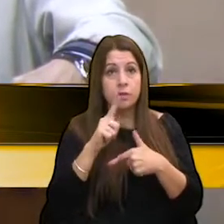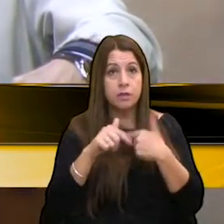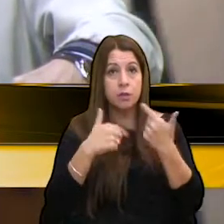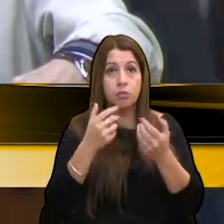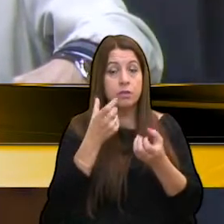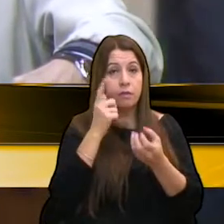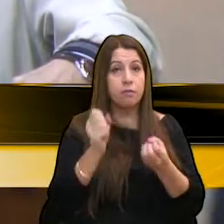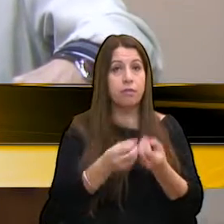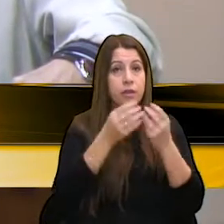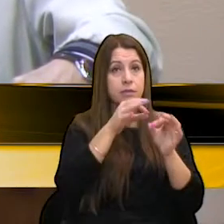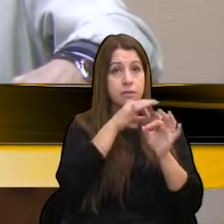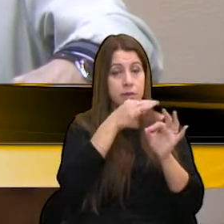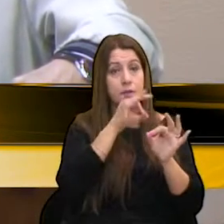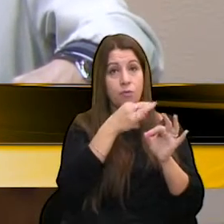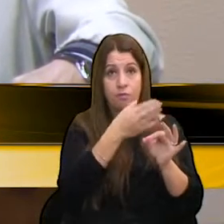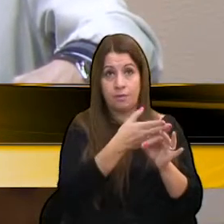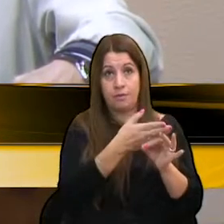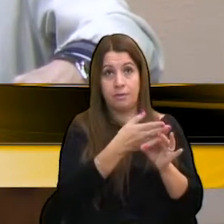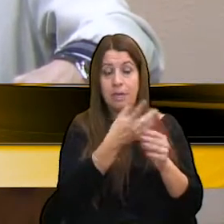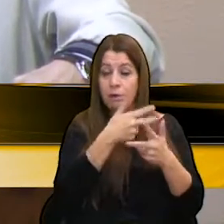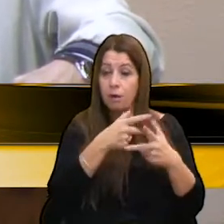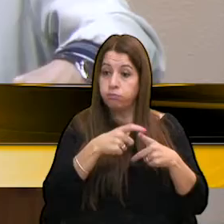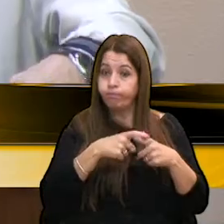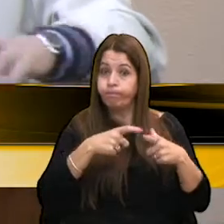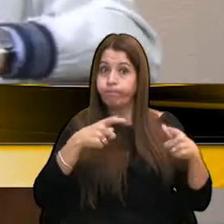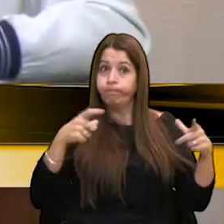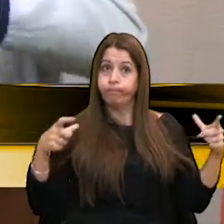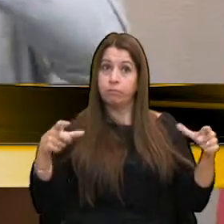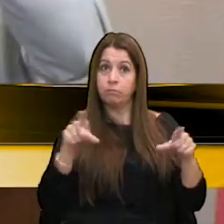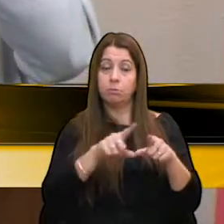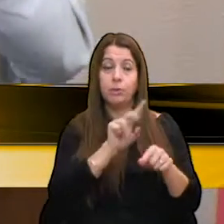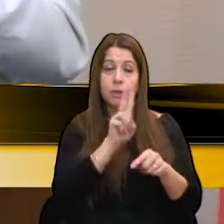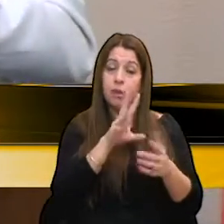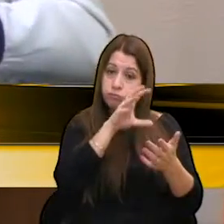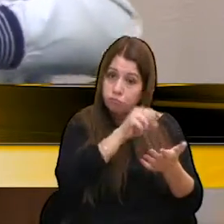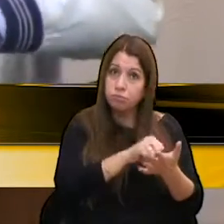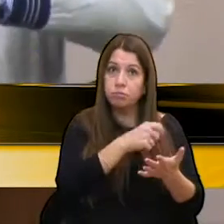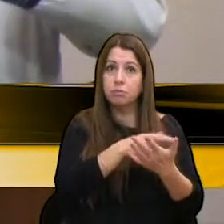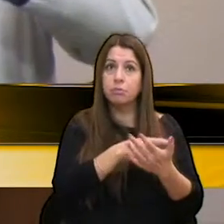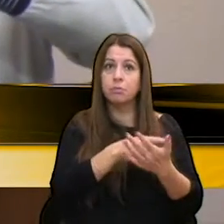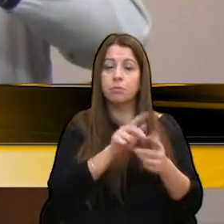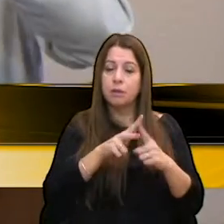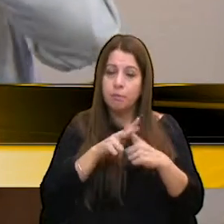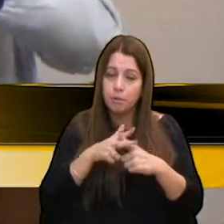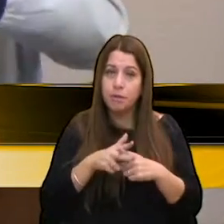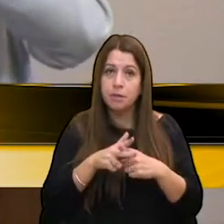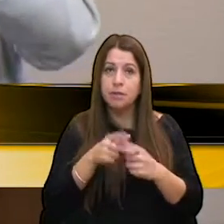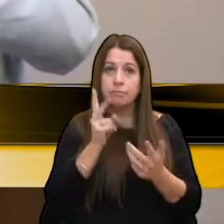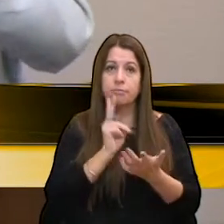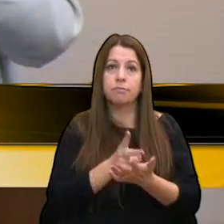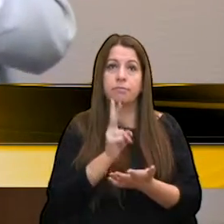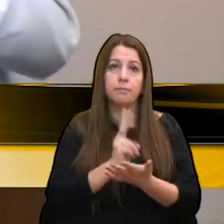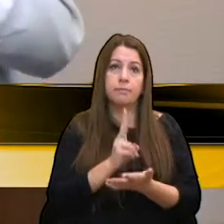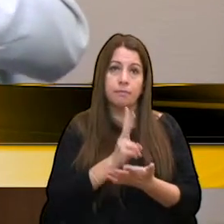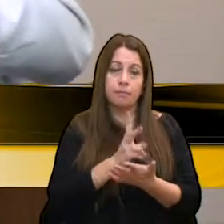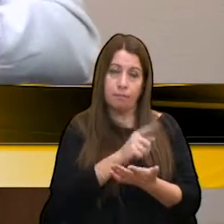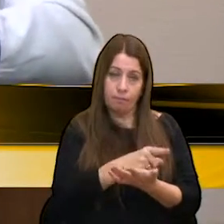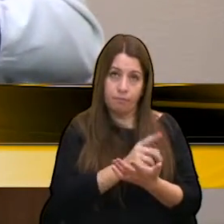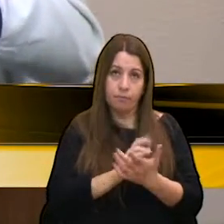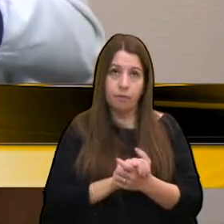fazer a Festa da Uva. Porque aquilo é muito grande, aquilo precisa ser ocupado, aquilo precisa de manutenção